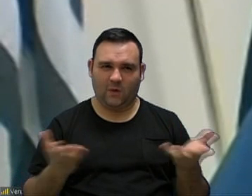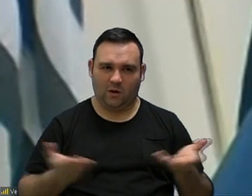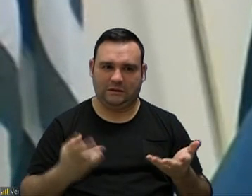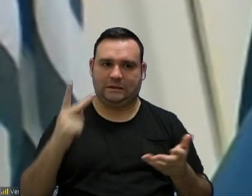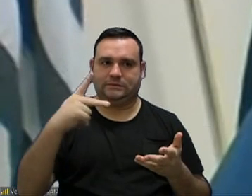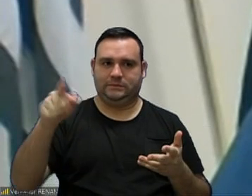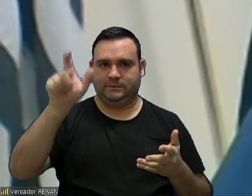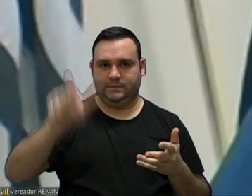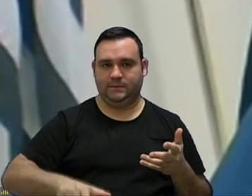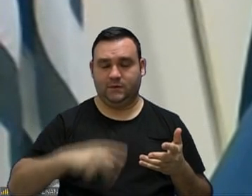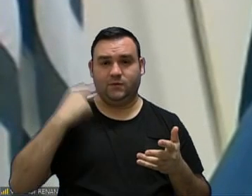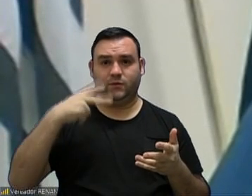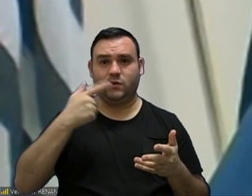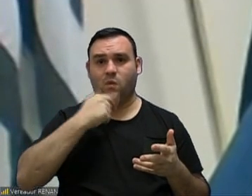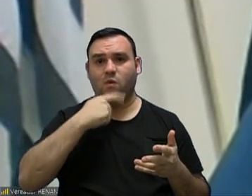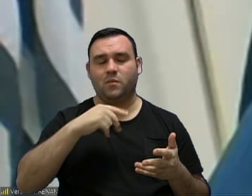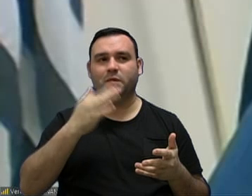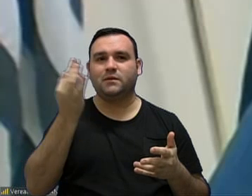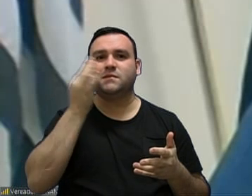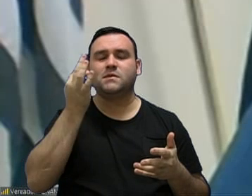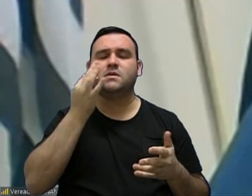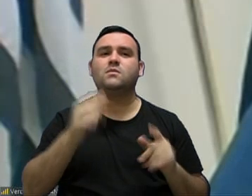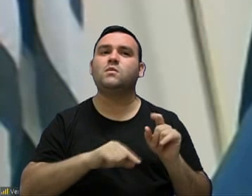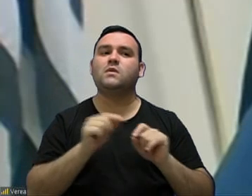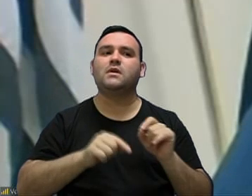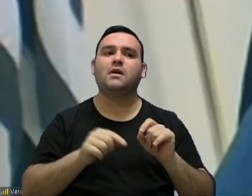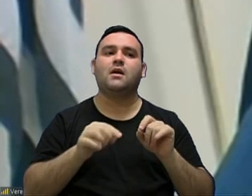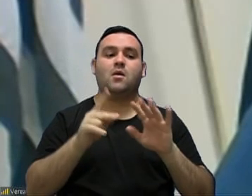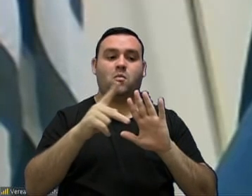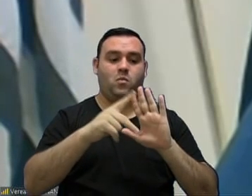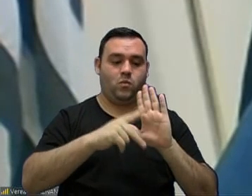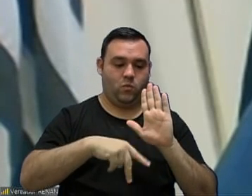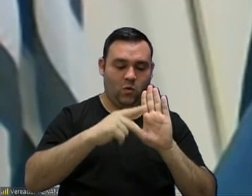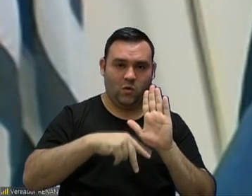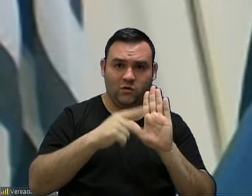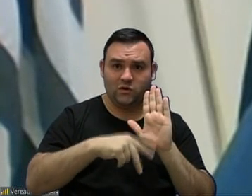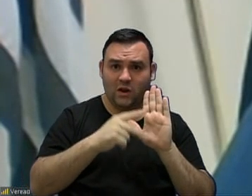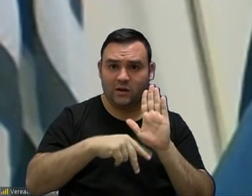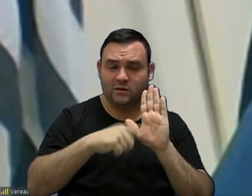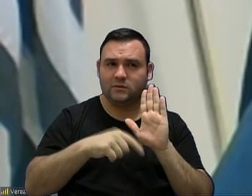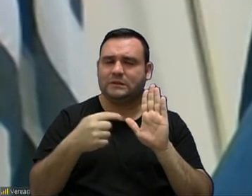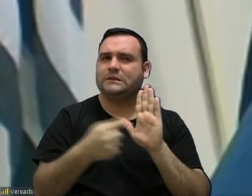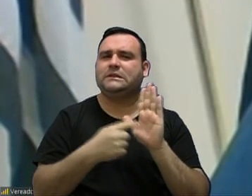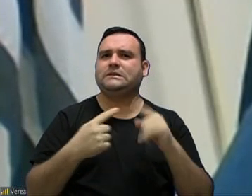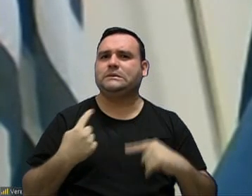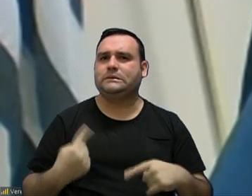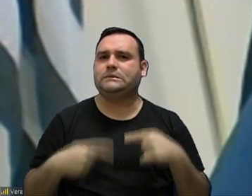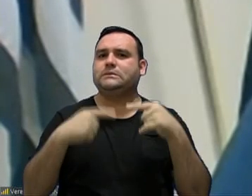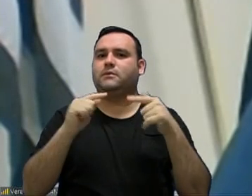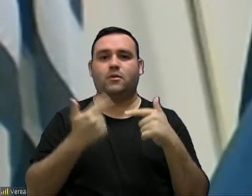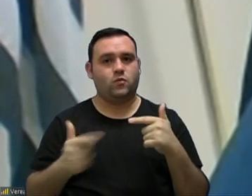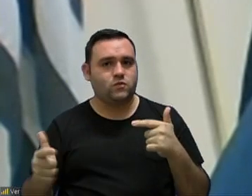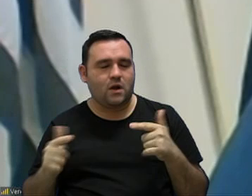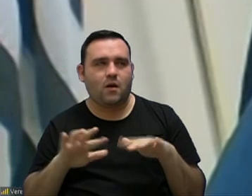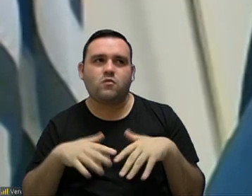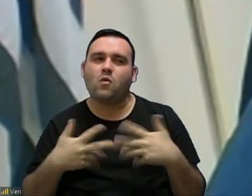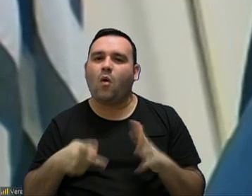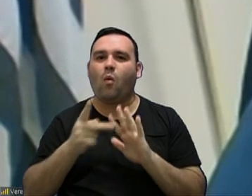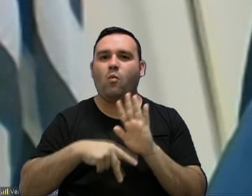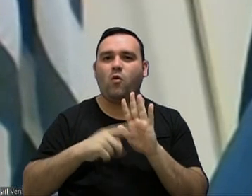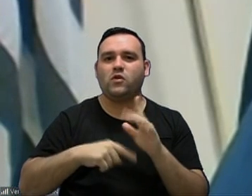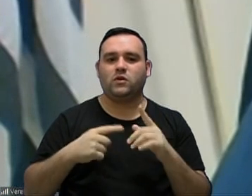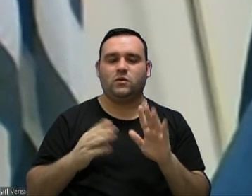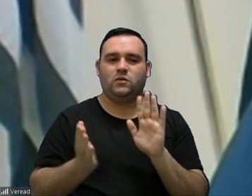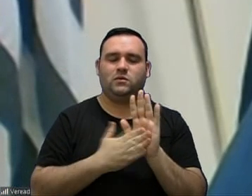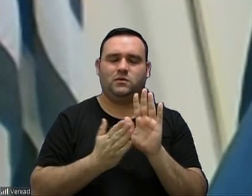sua pessoa, de Vossa Excelência, que projetos que não tenham polêmicas, projetos, ordem